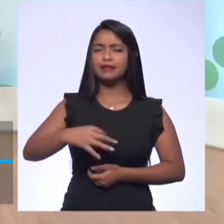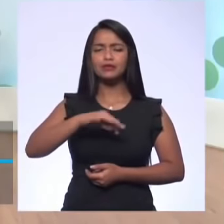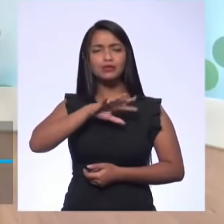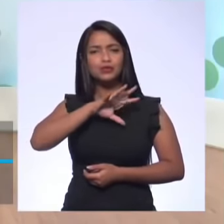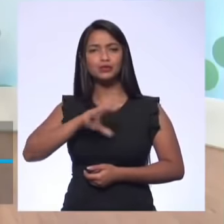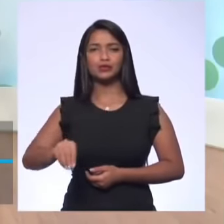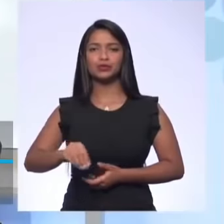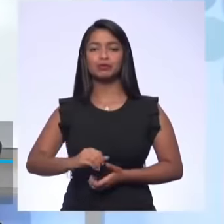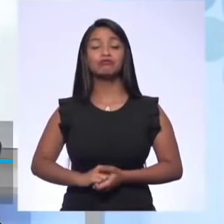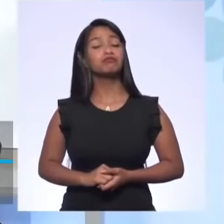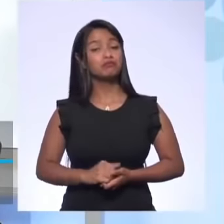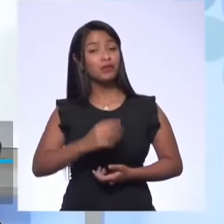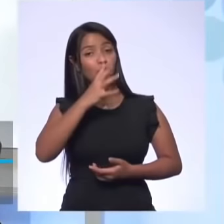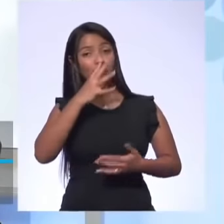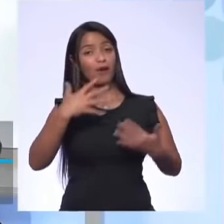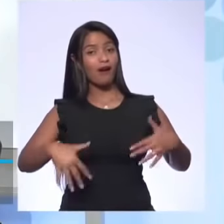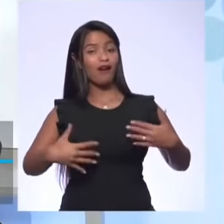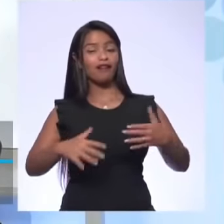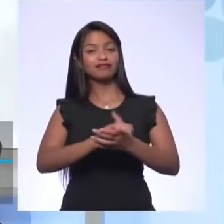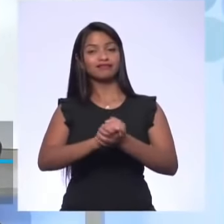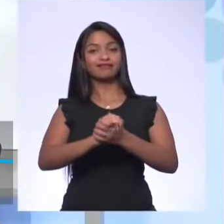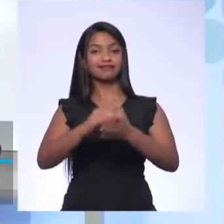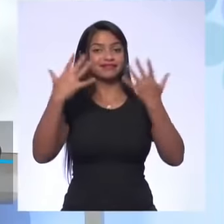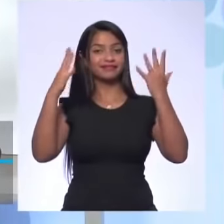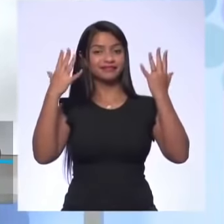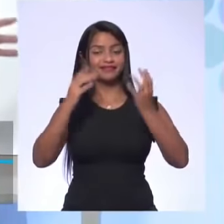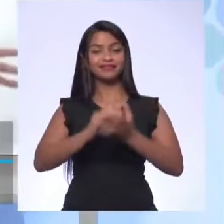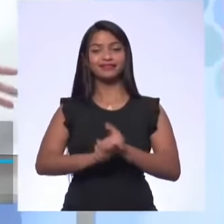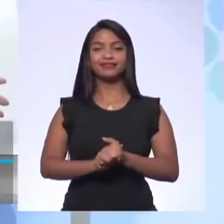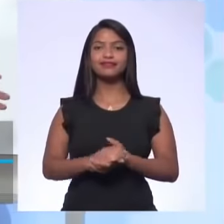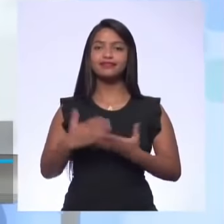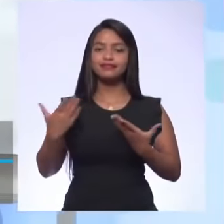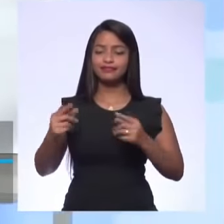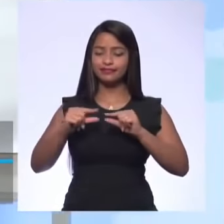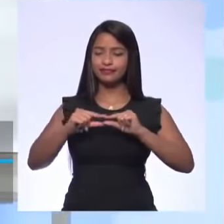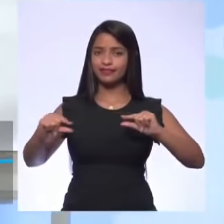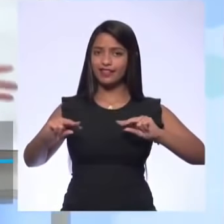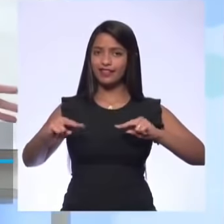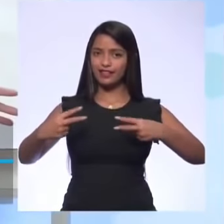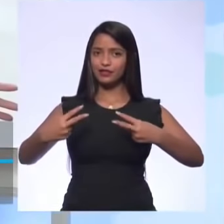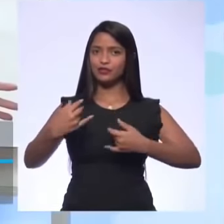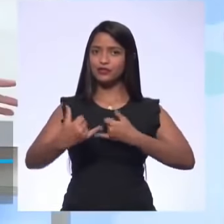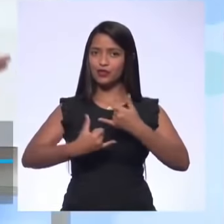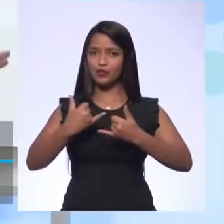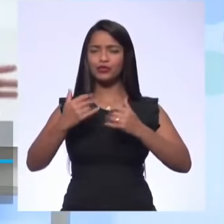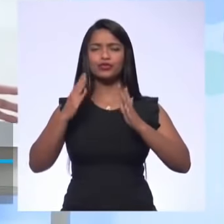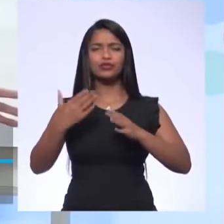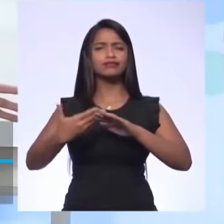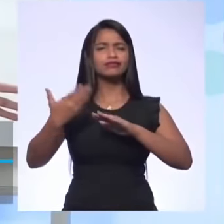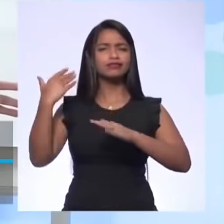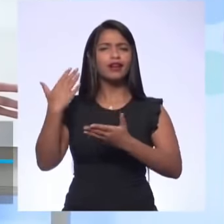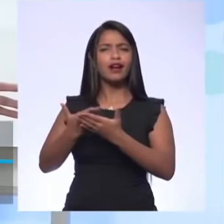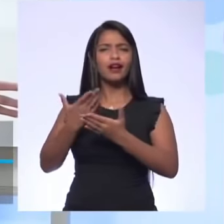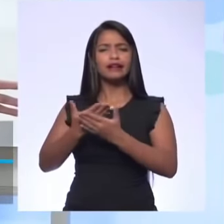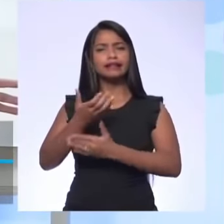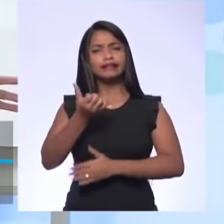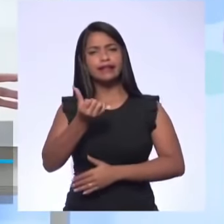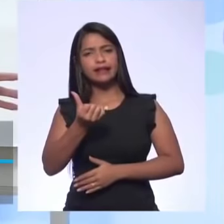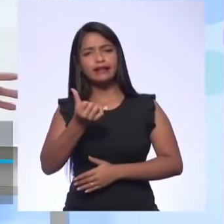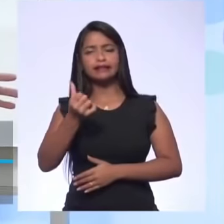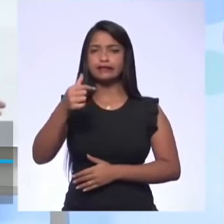Esses links de jogos estão todas, acho que faz umas 6, 7 aulas que eu coloco sempre um jogo relacionado ao vocabulário